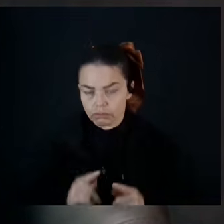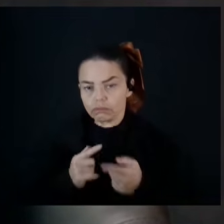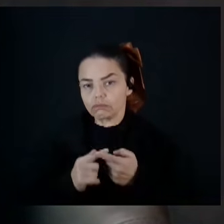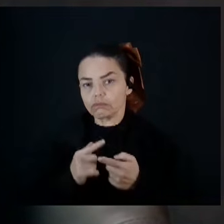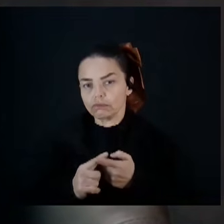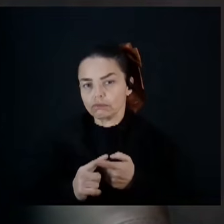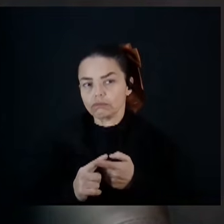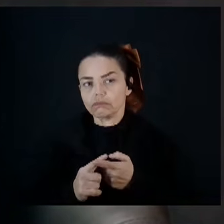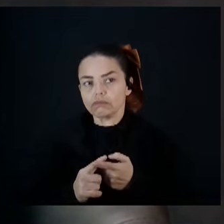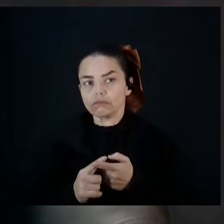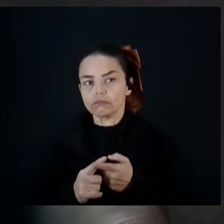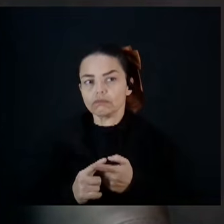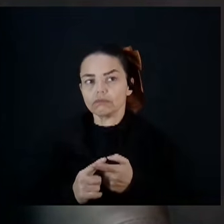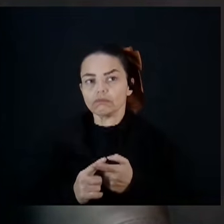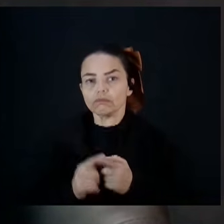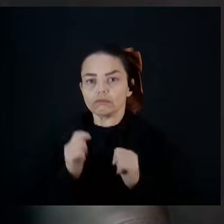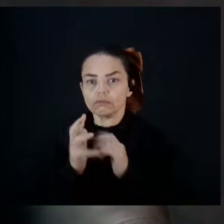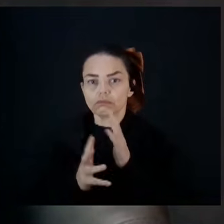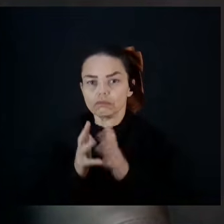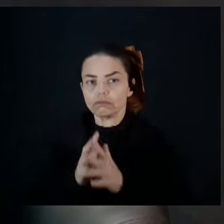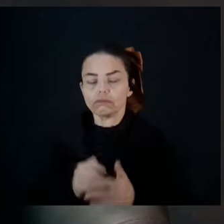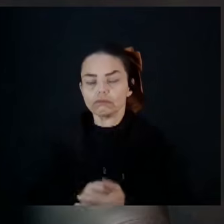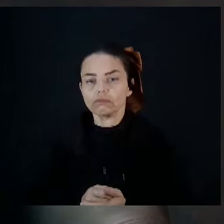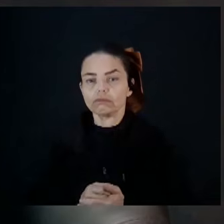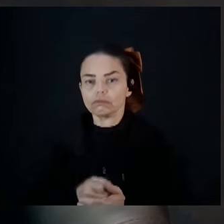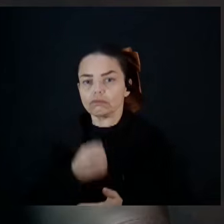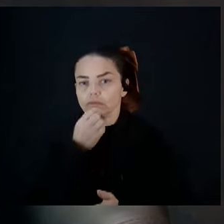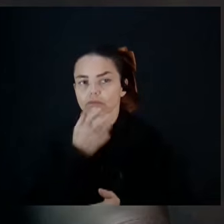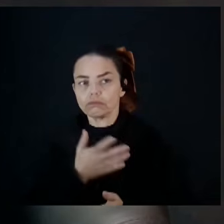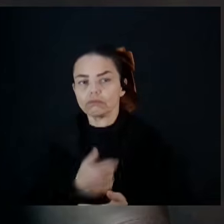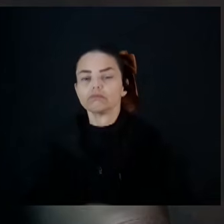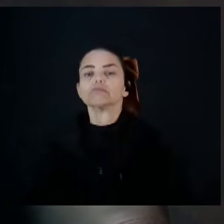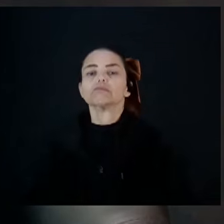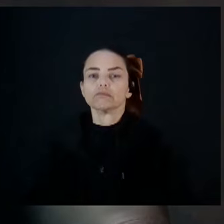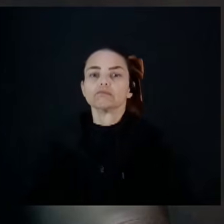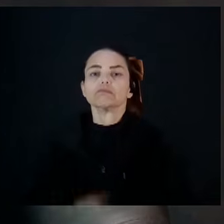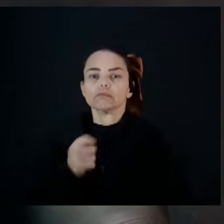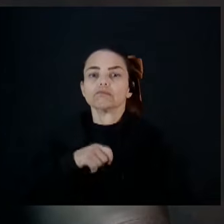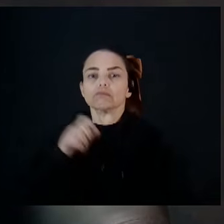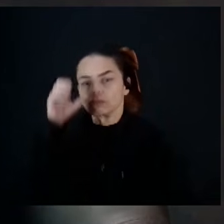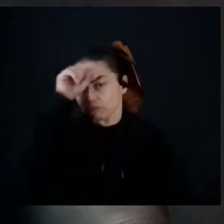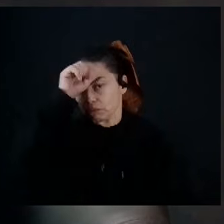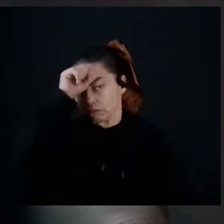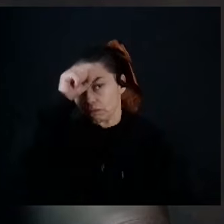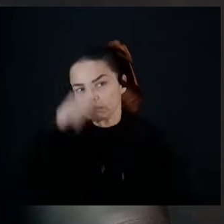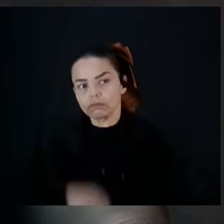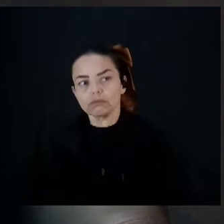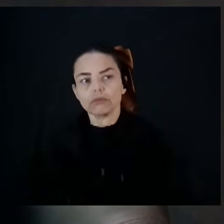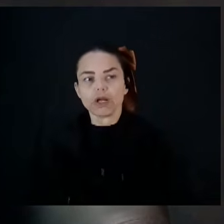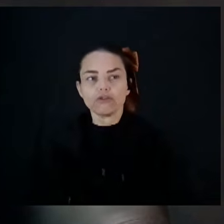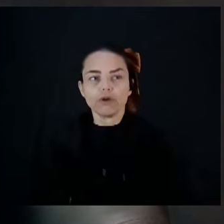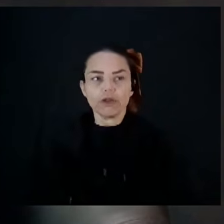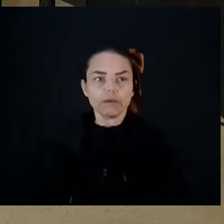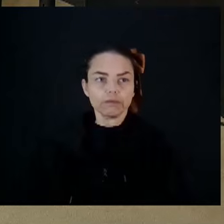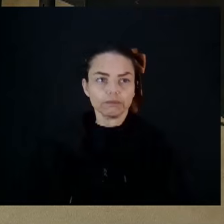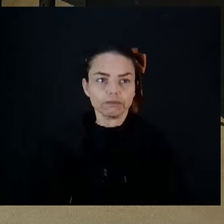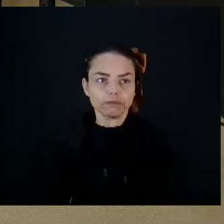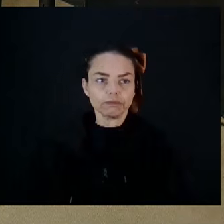gente está falando, né, é uma habilidade, e a habilidade pode ser aprendida. É verdade. A gente consegue aprender.